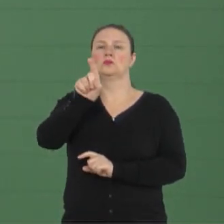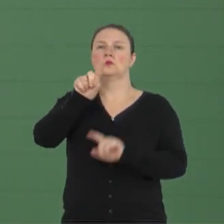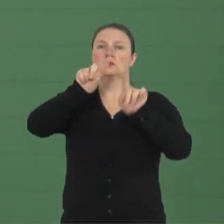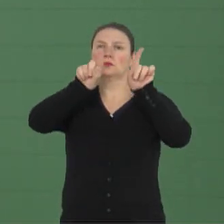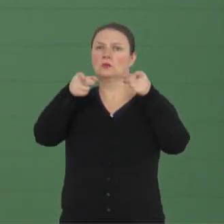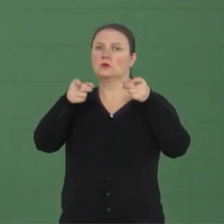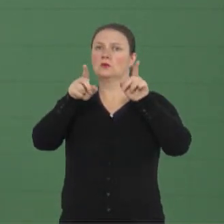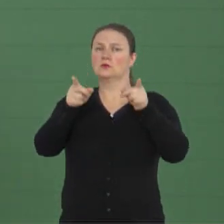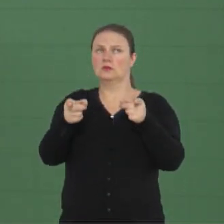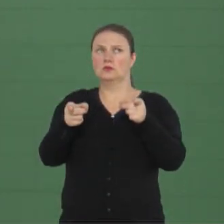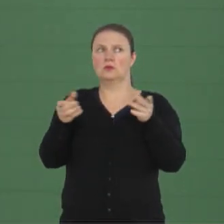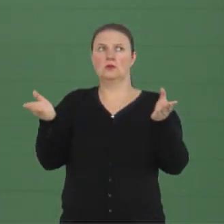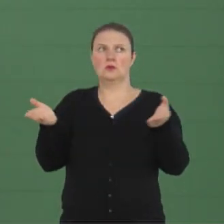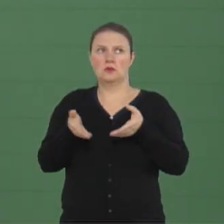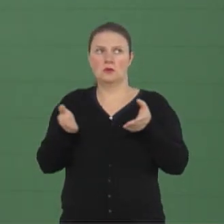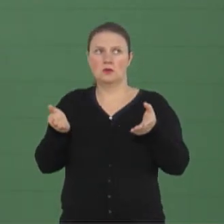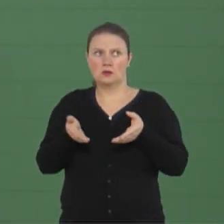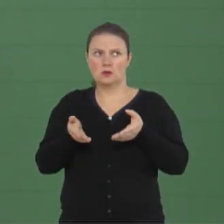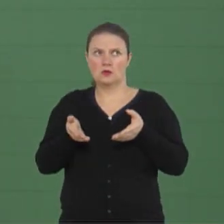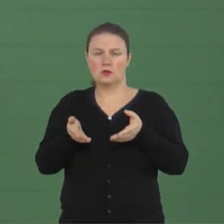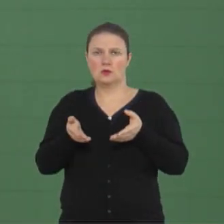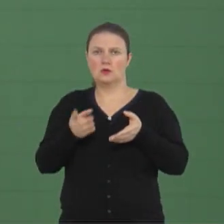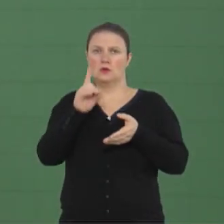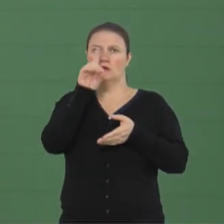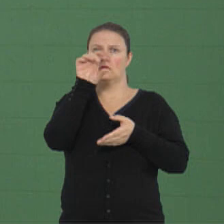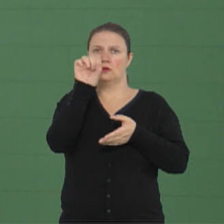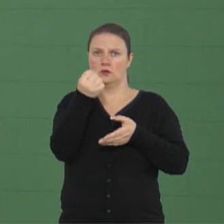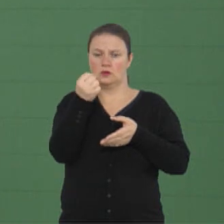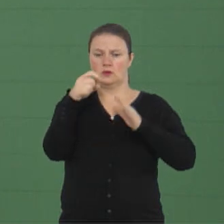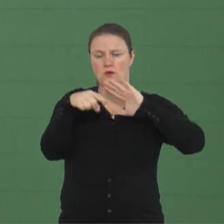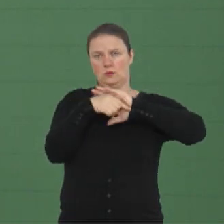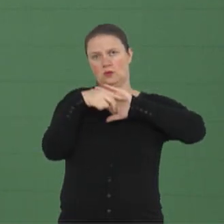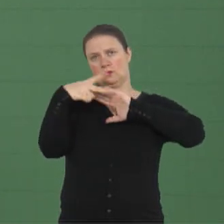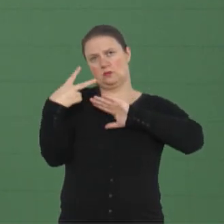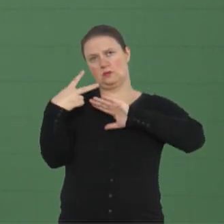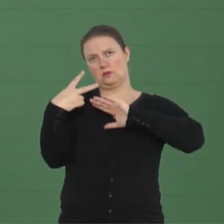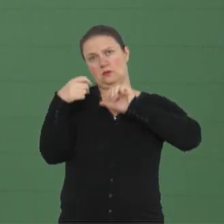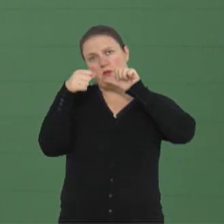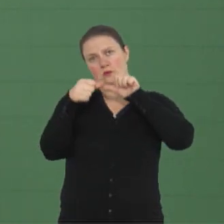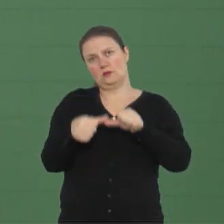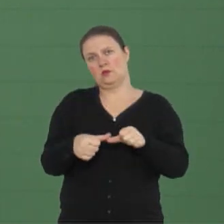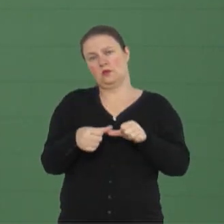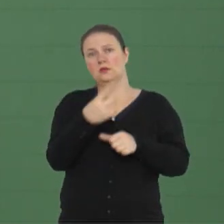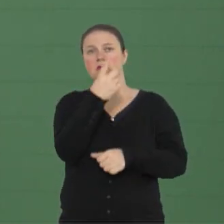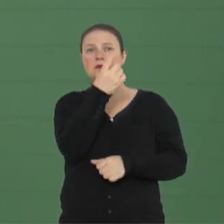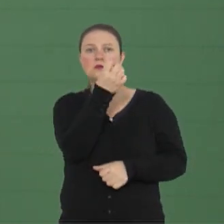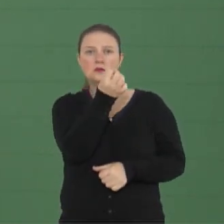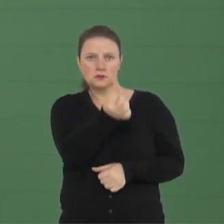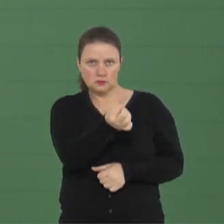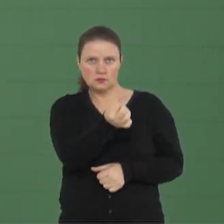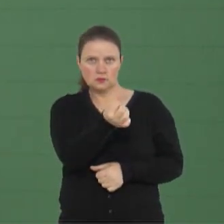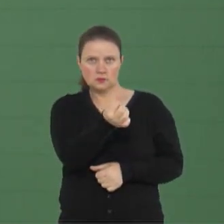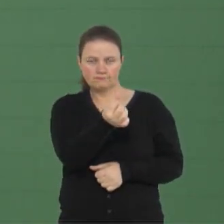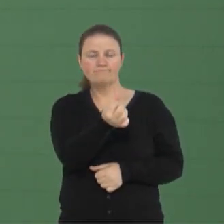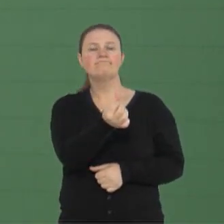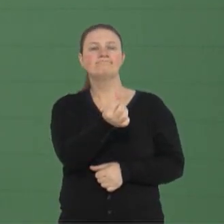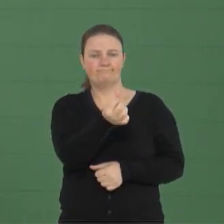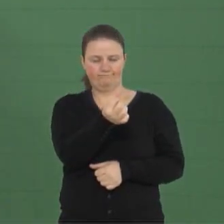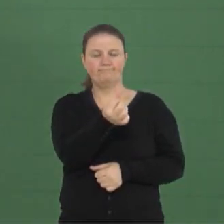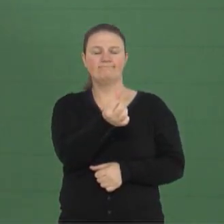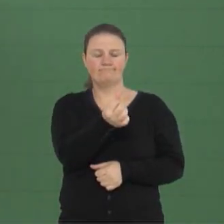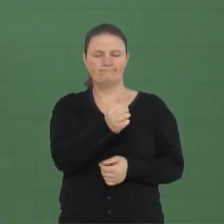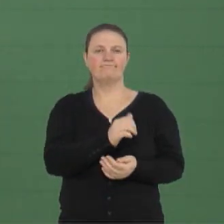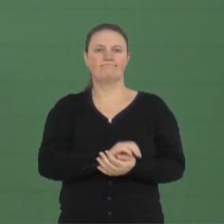desses parênteses. Então, 18 menos 2, eu tenho quanto? Muito bem,